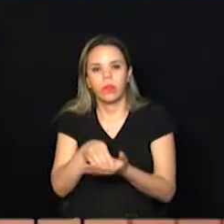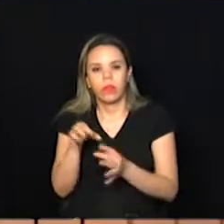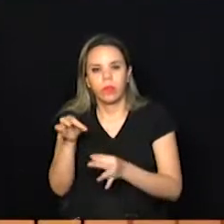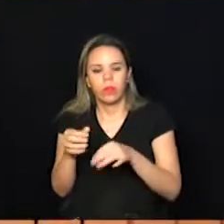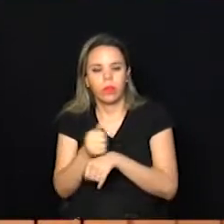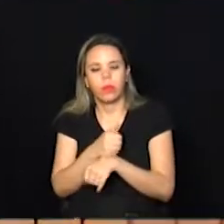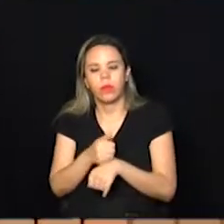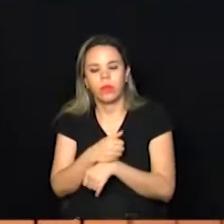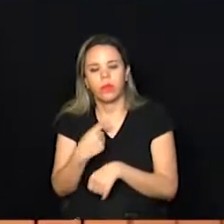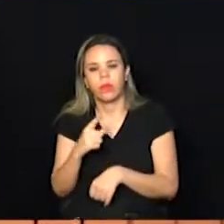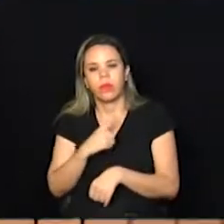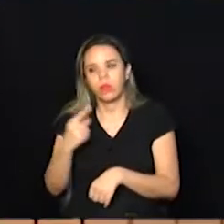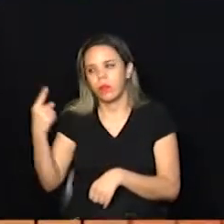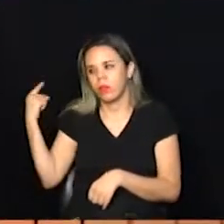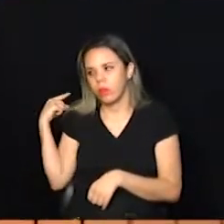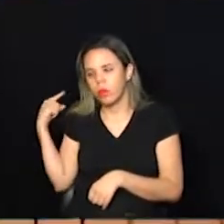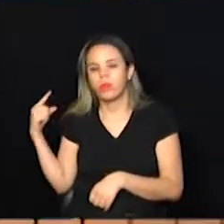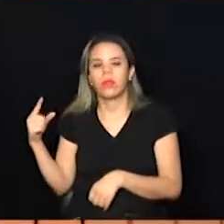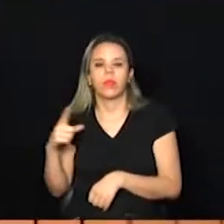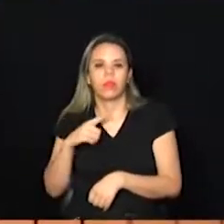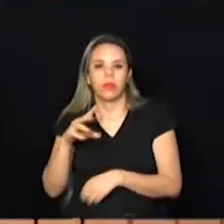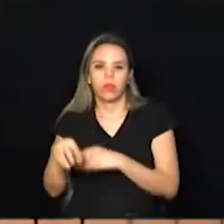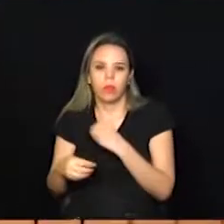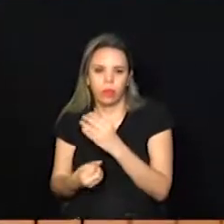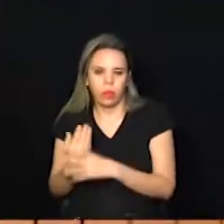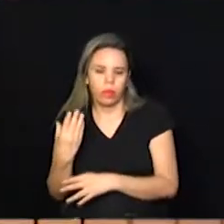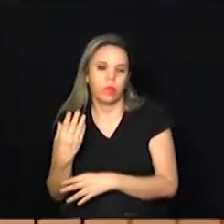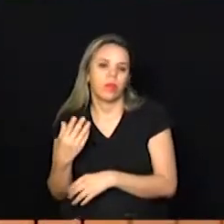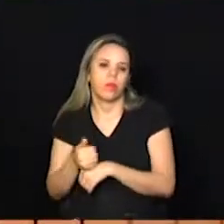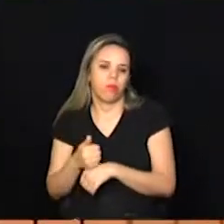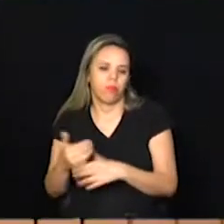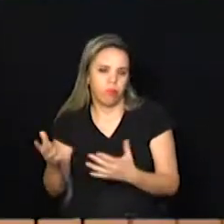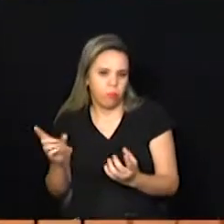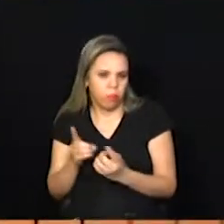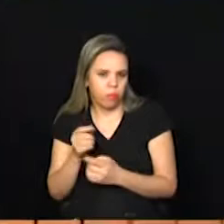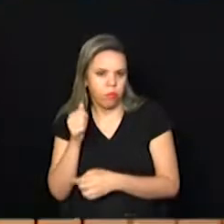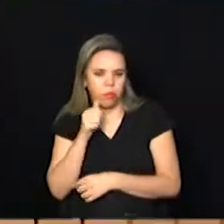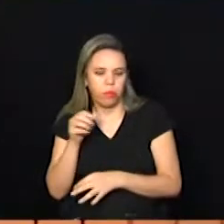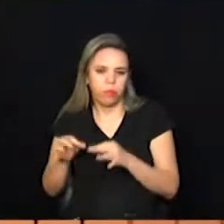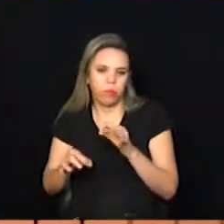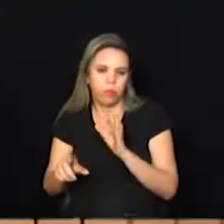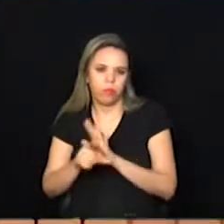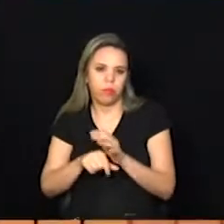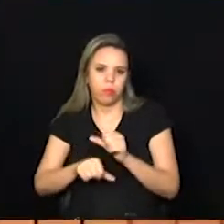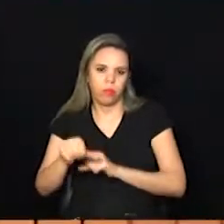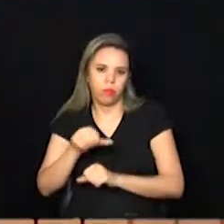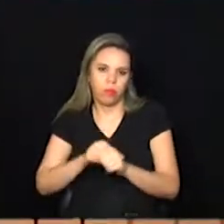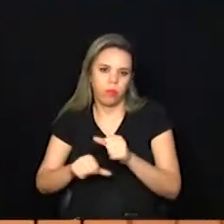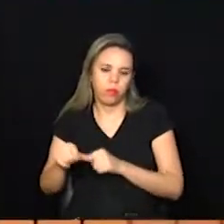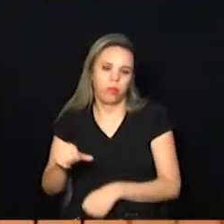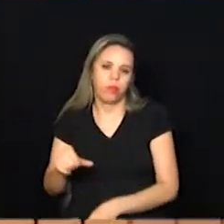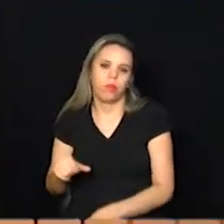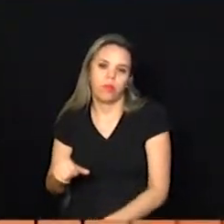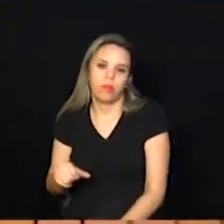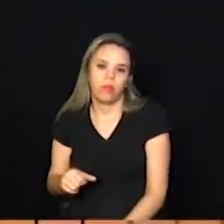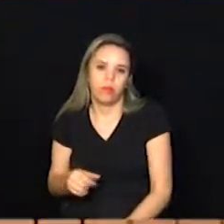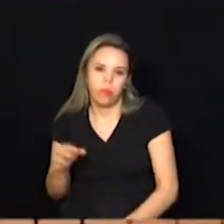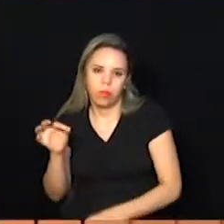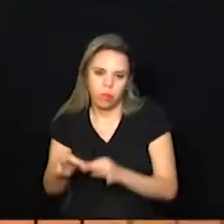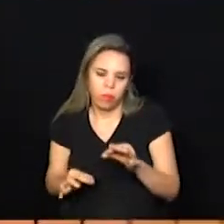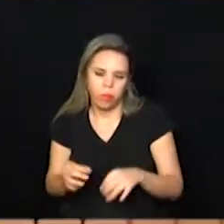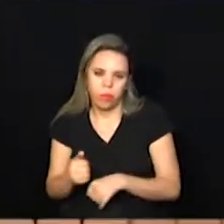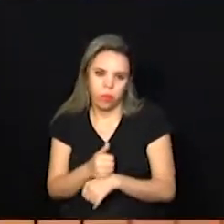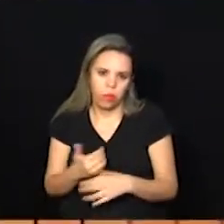Porque, assim, nós tivemos a implantação da vara especializada, nós tivemos uma troca do juiz da vara